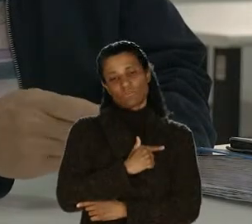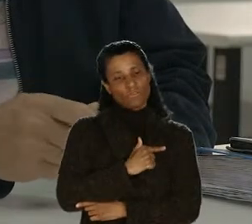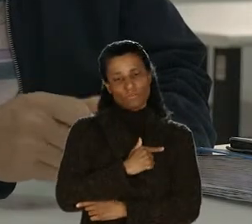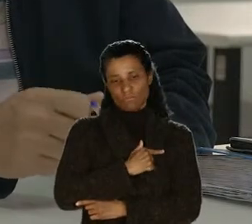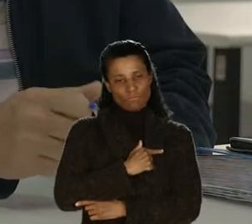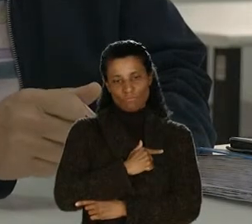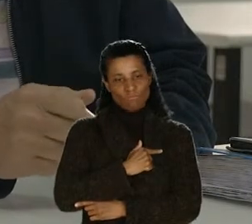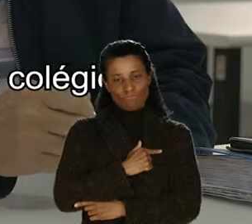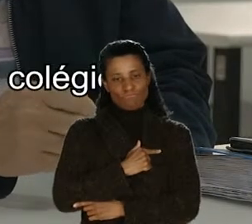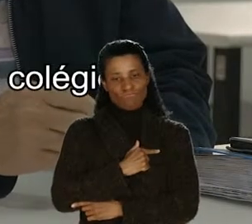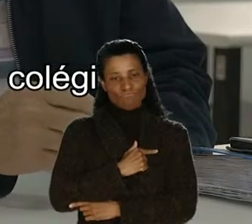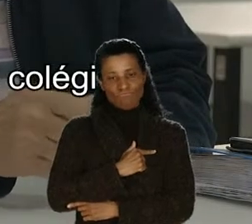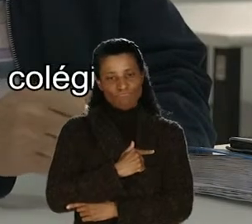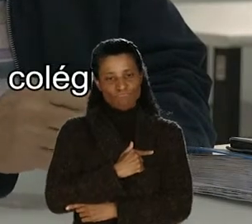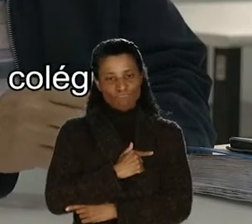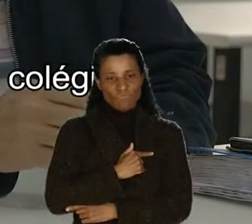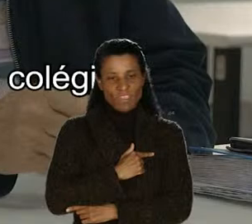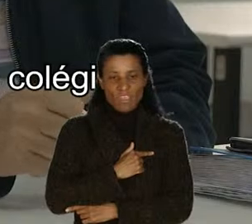sou feio.